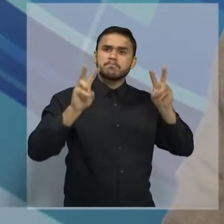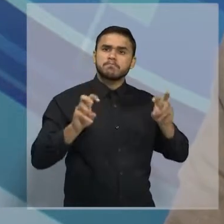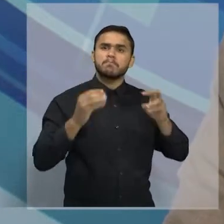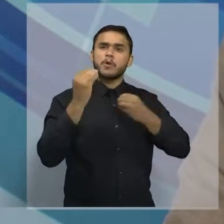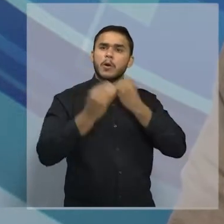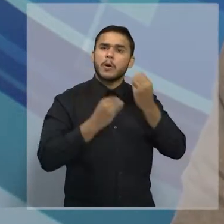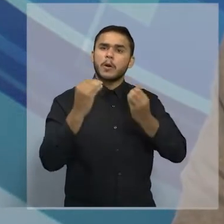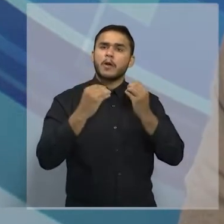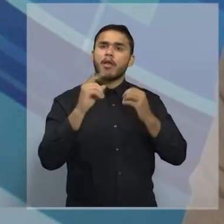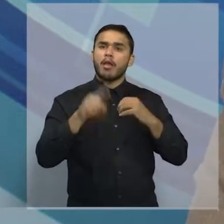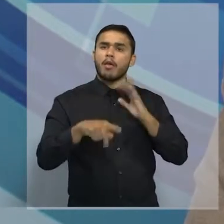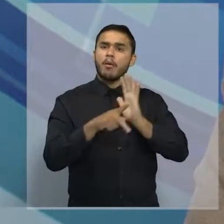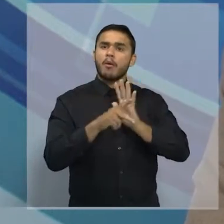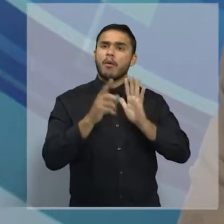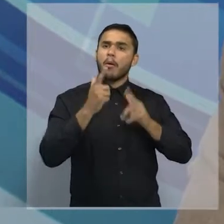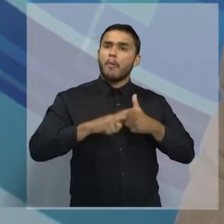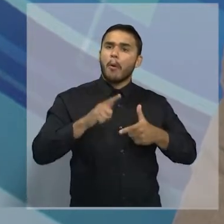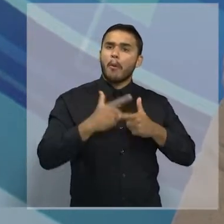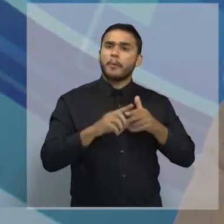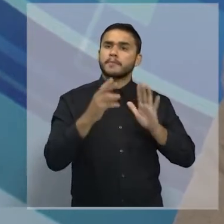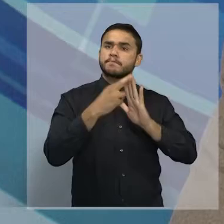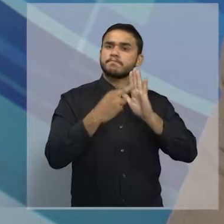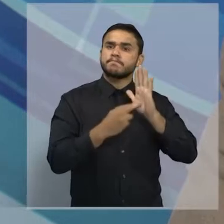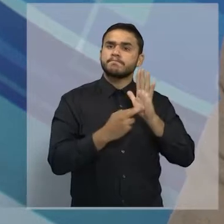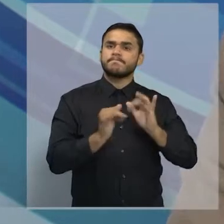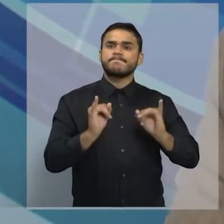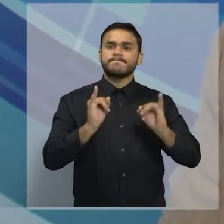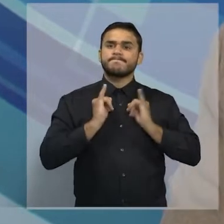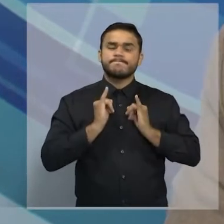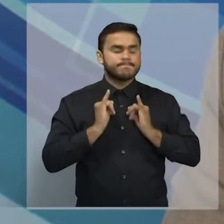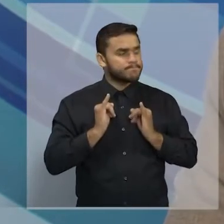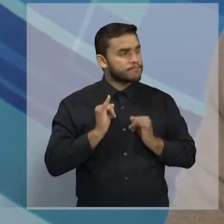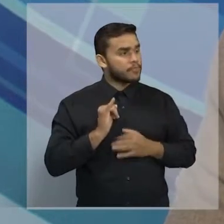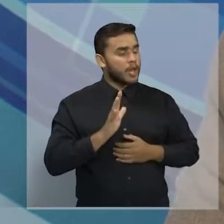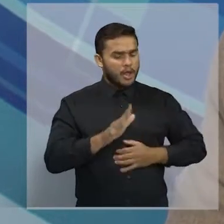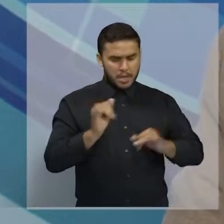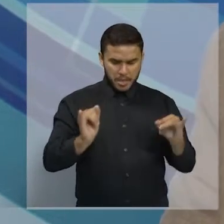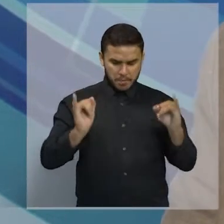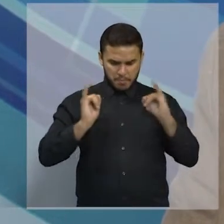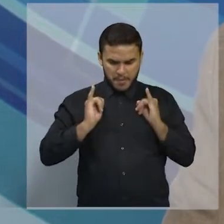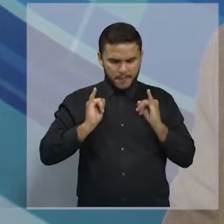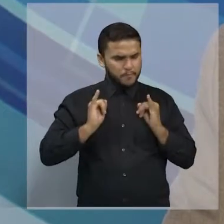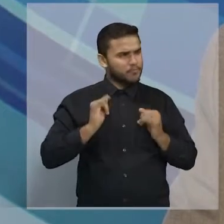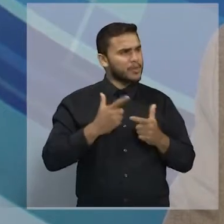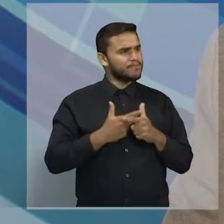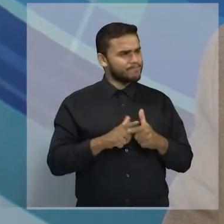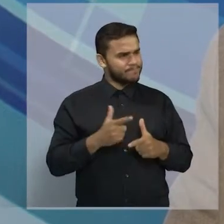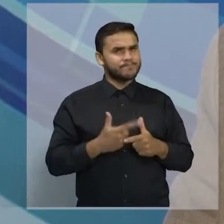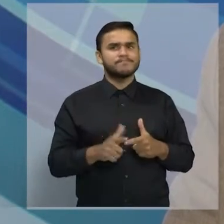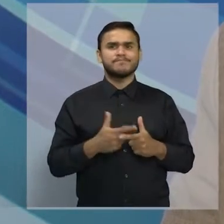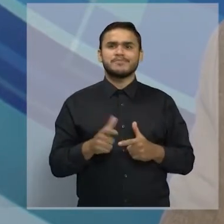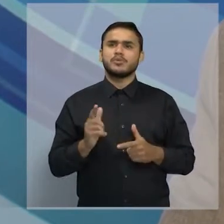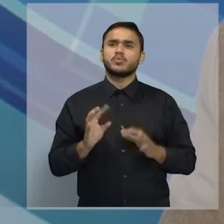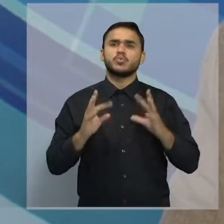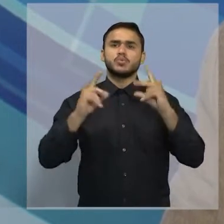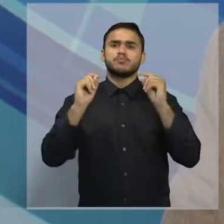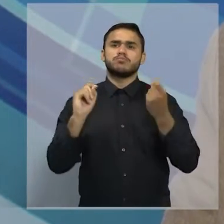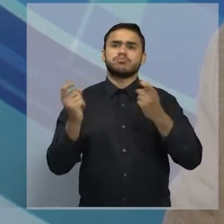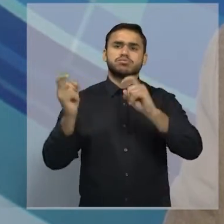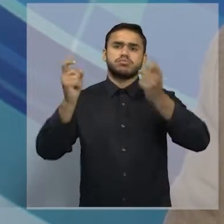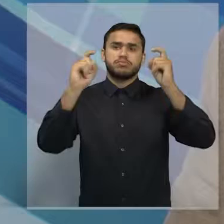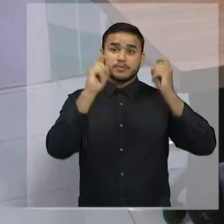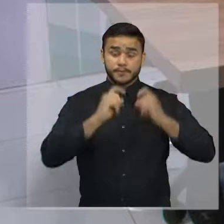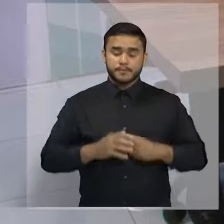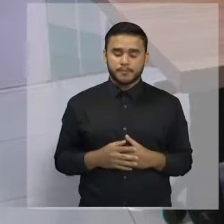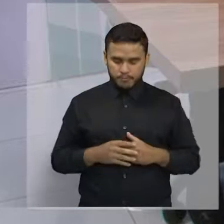problema da Previdência, né? E talvez hoje seja o problema mais importante no país, essa discussão, né? Pois é, com base no